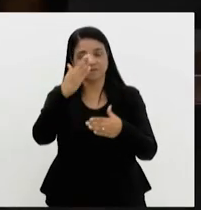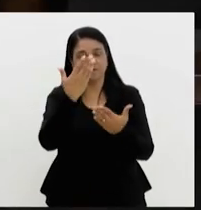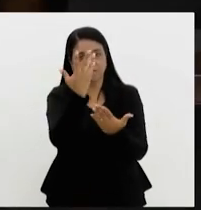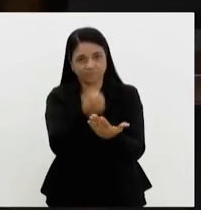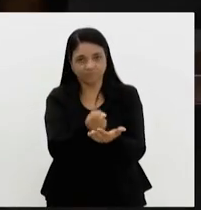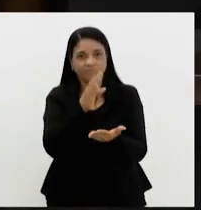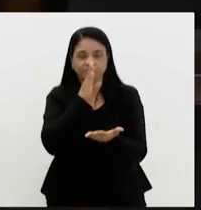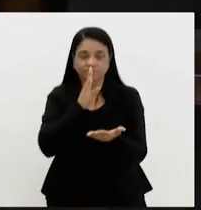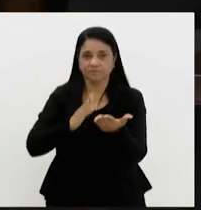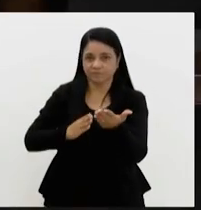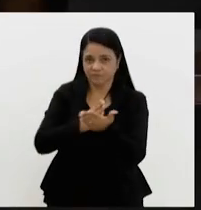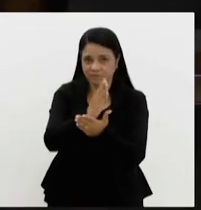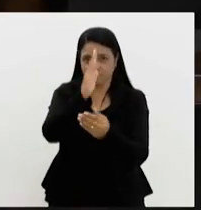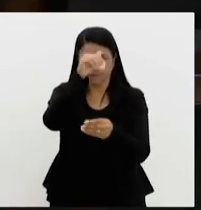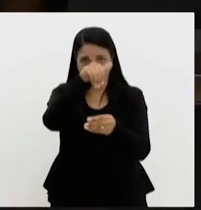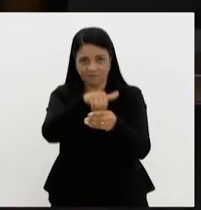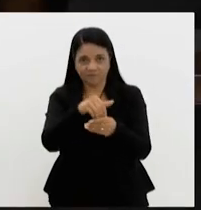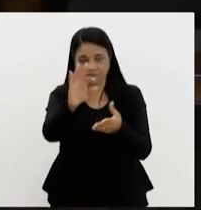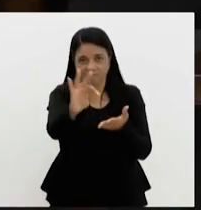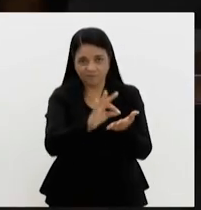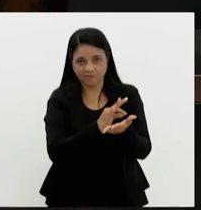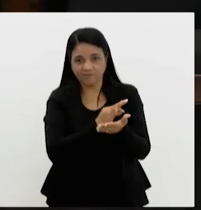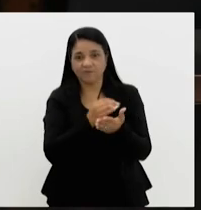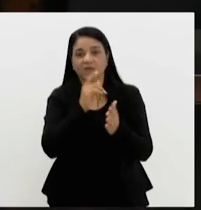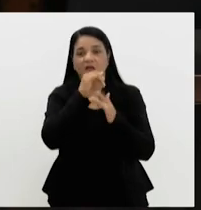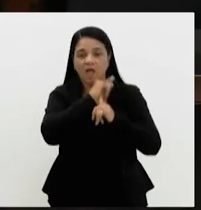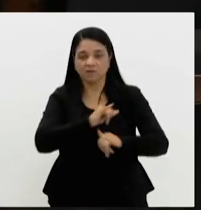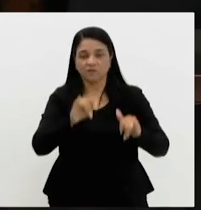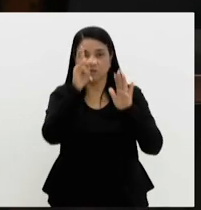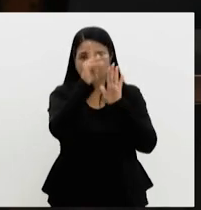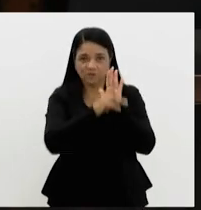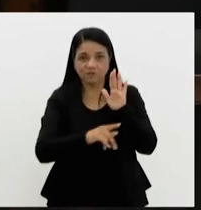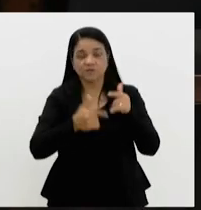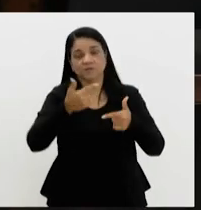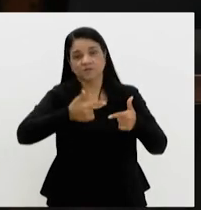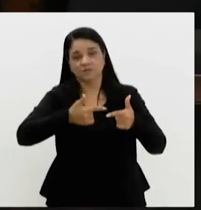como estão, aprovado, vai autógrafo. Anuncio, em segunda